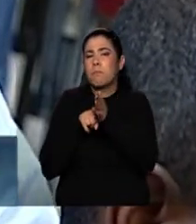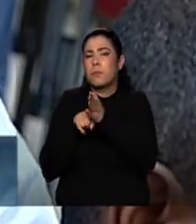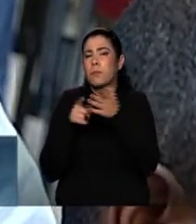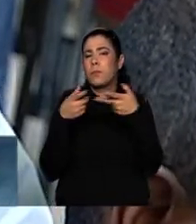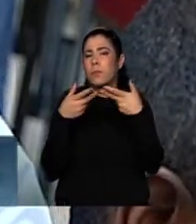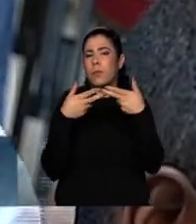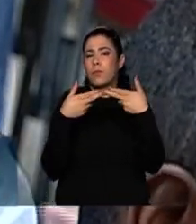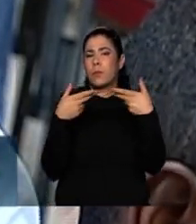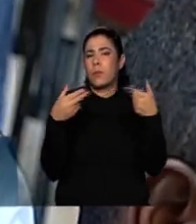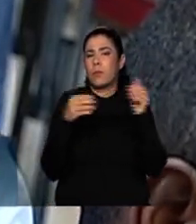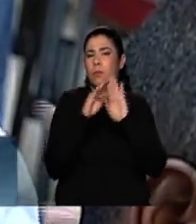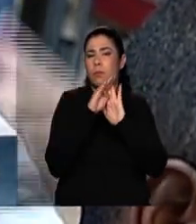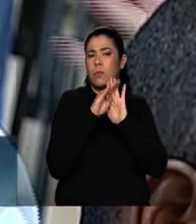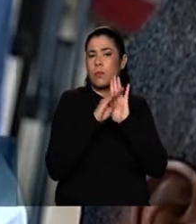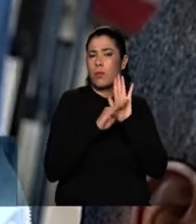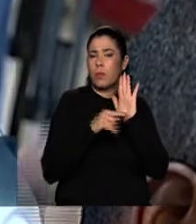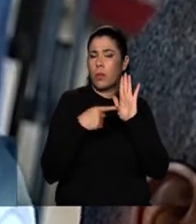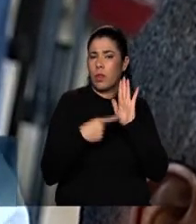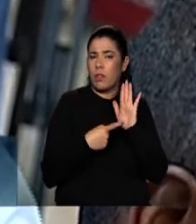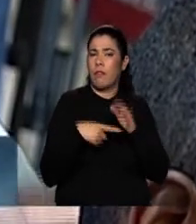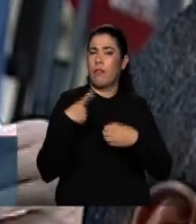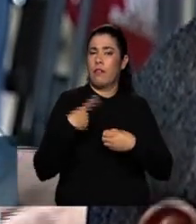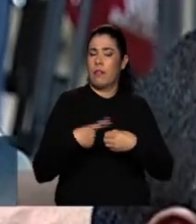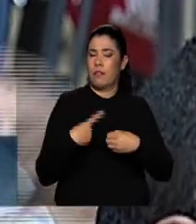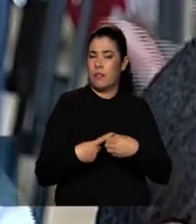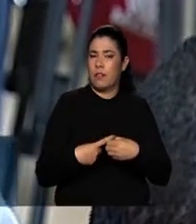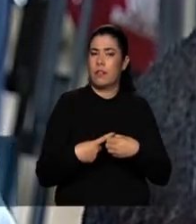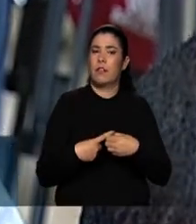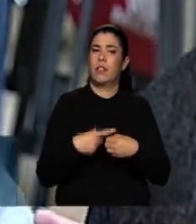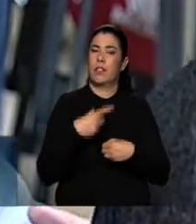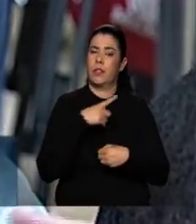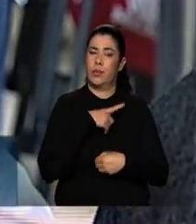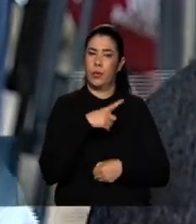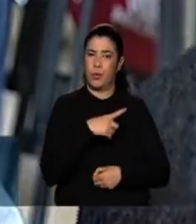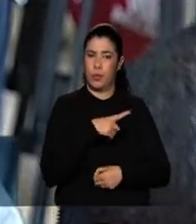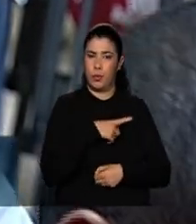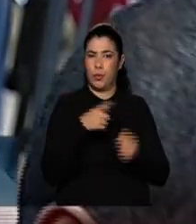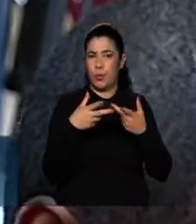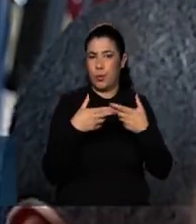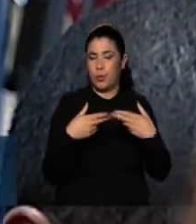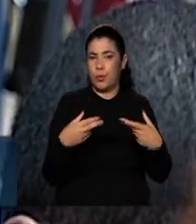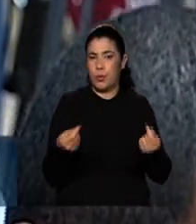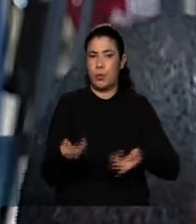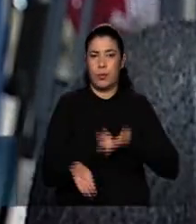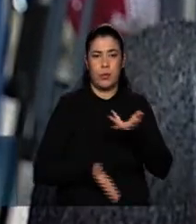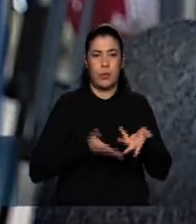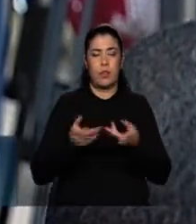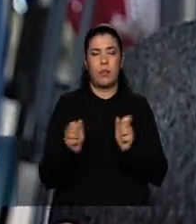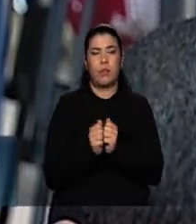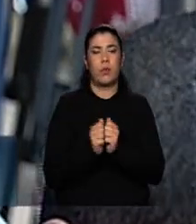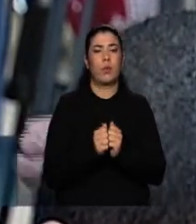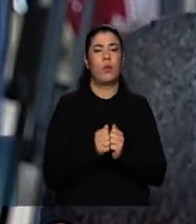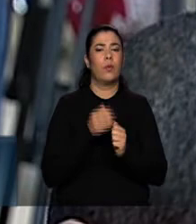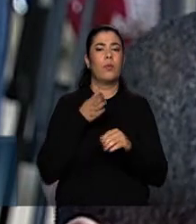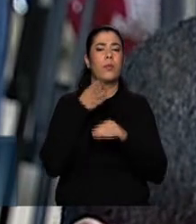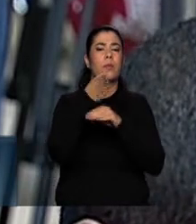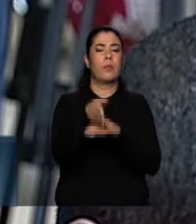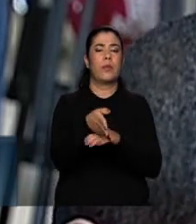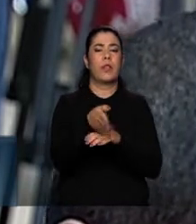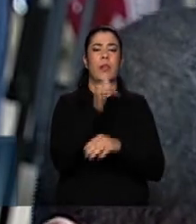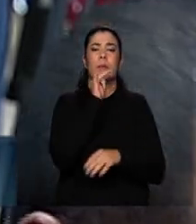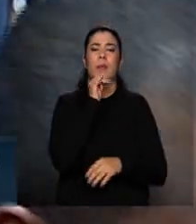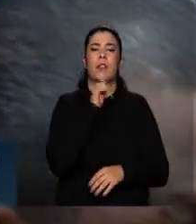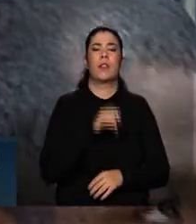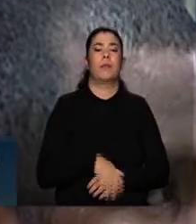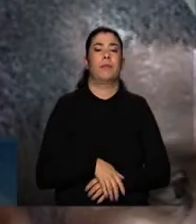é a oferta que a cidade garante, os serviços que o estudante vai ter acesso, quando a gente pega as